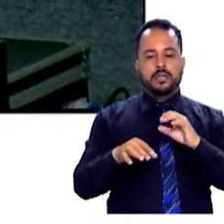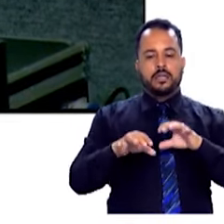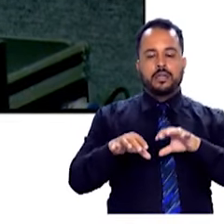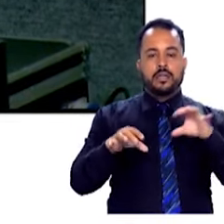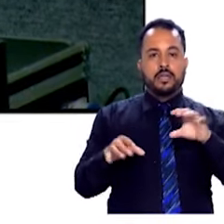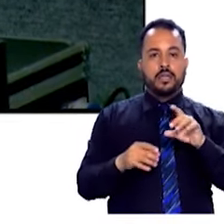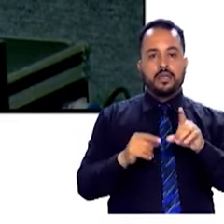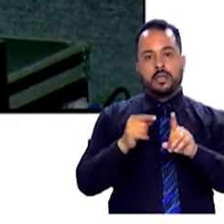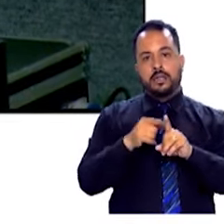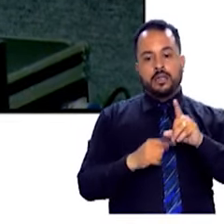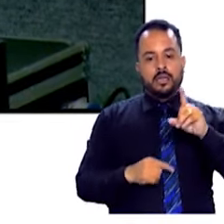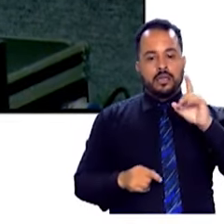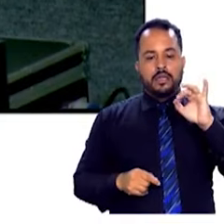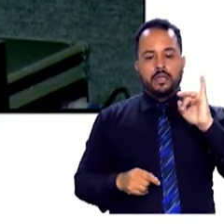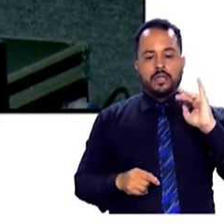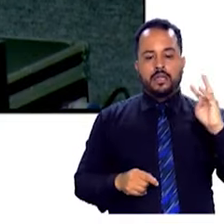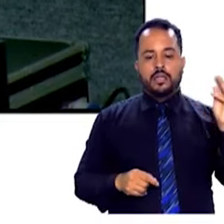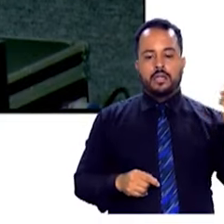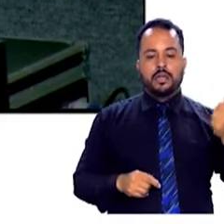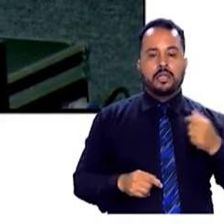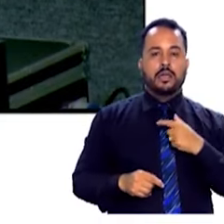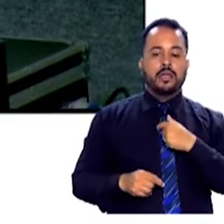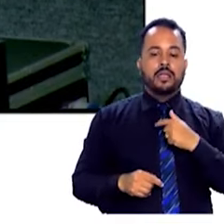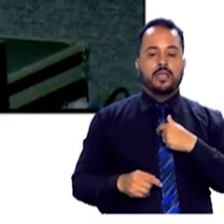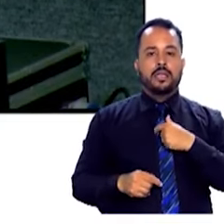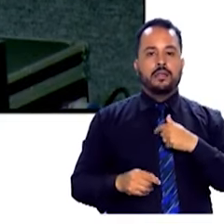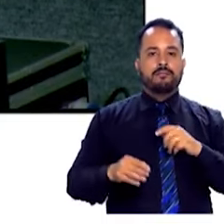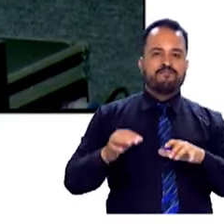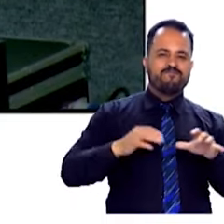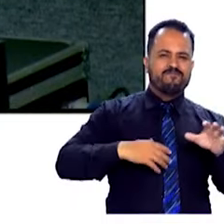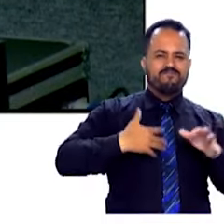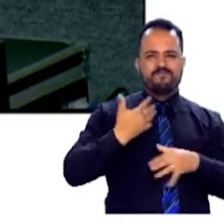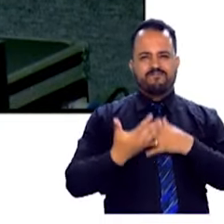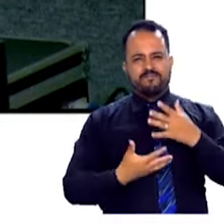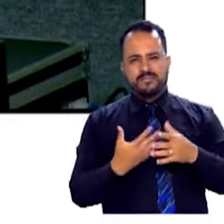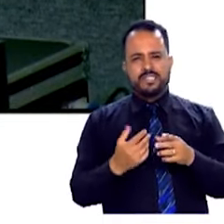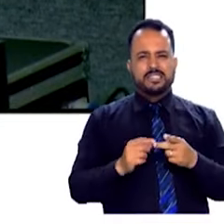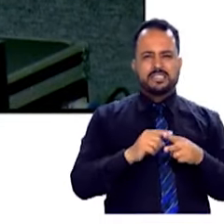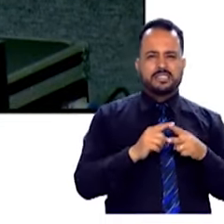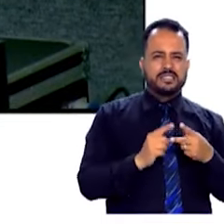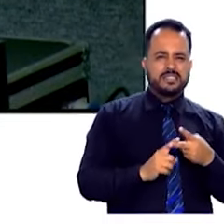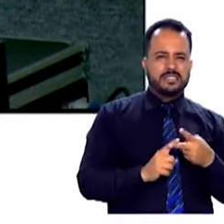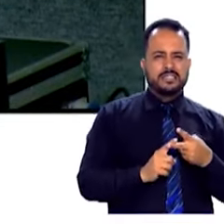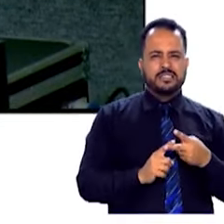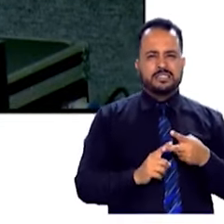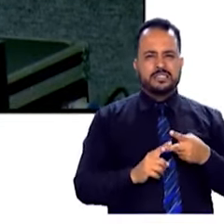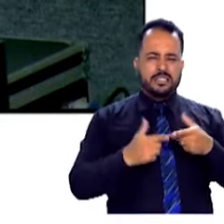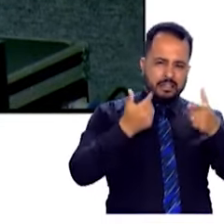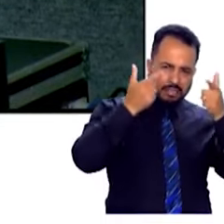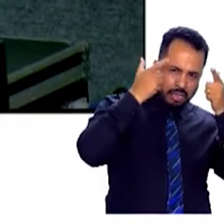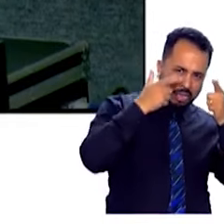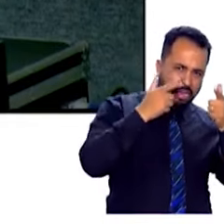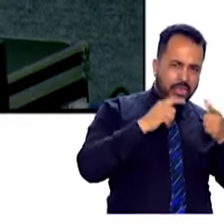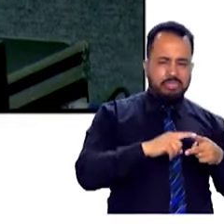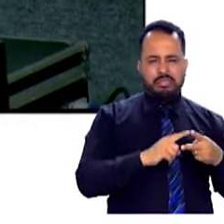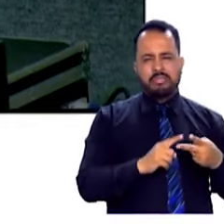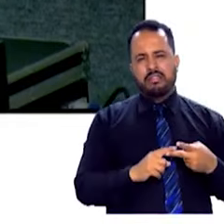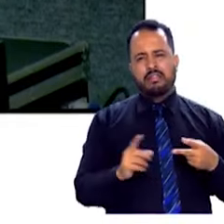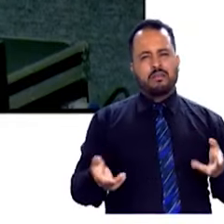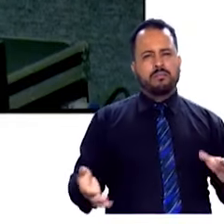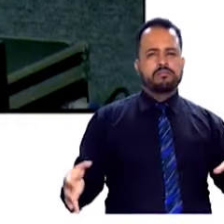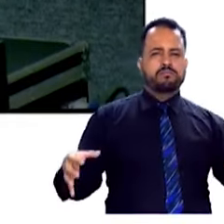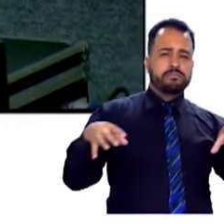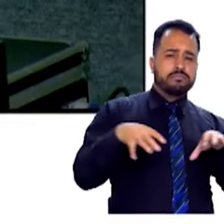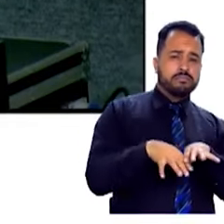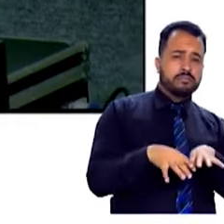Range eh ele disse não ISO tá uma bagunça tem dois reinos com um rei e com dois parlamentos nós vamos juntar tudo e o ato